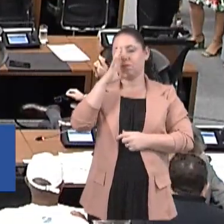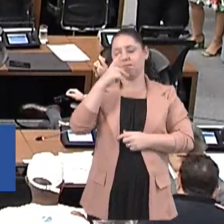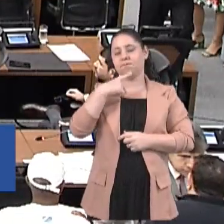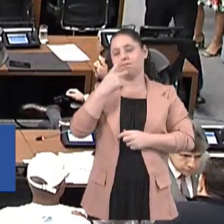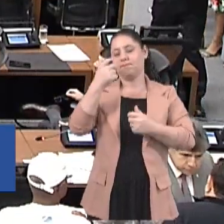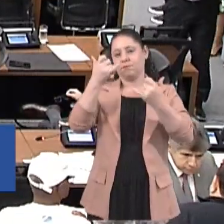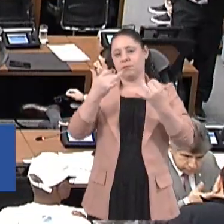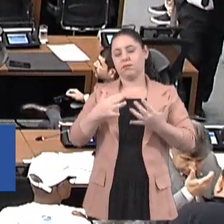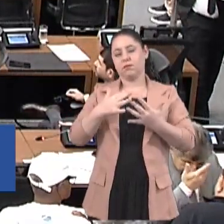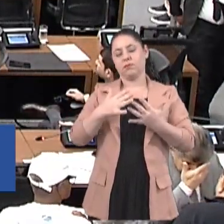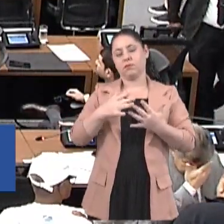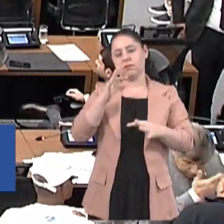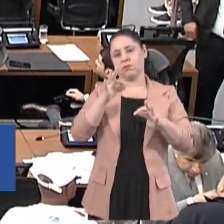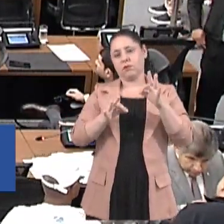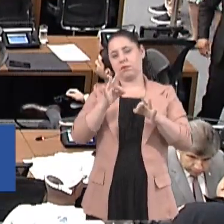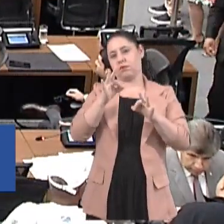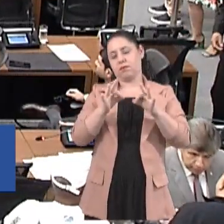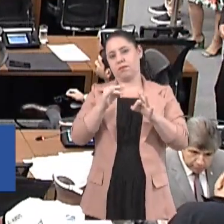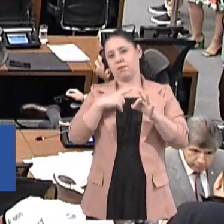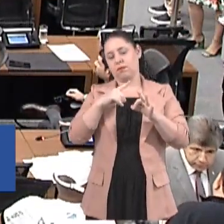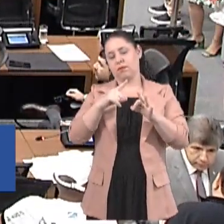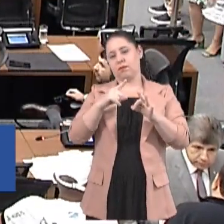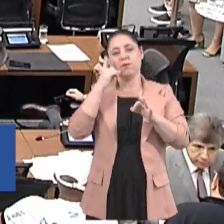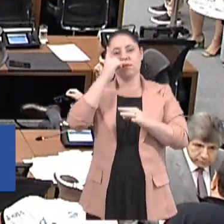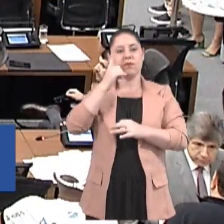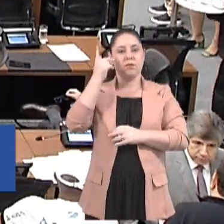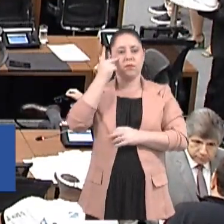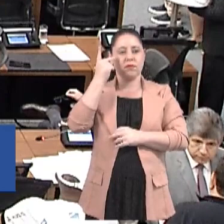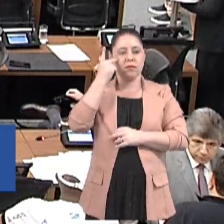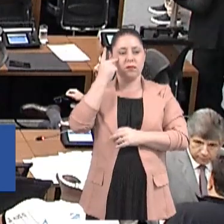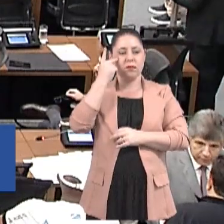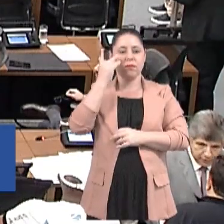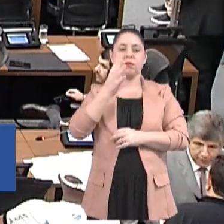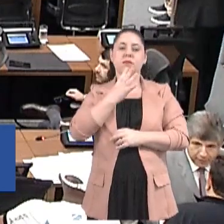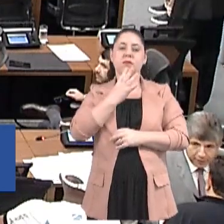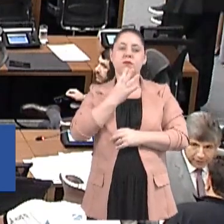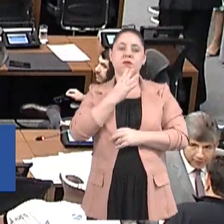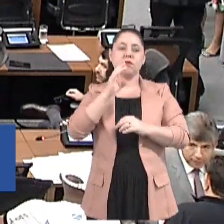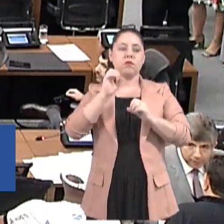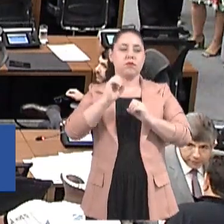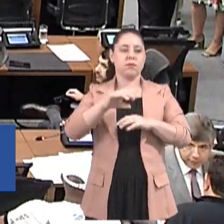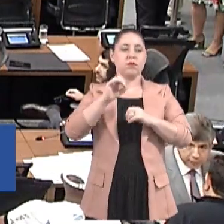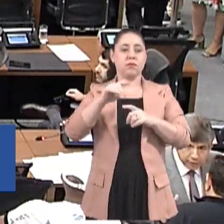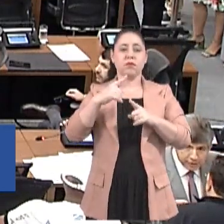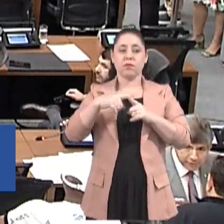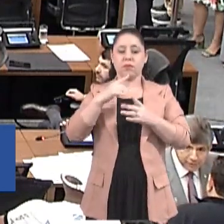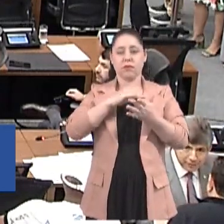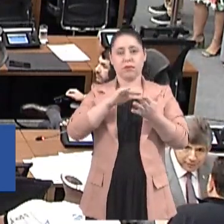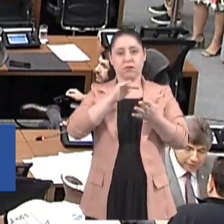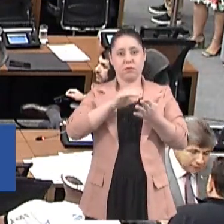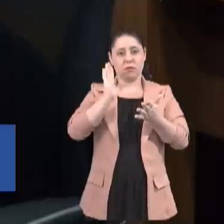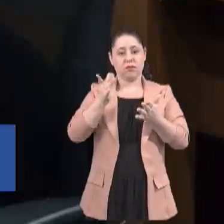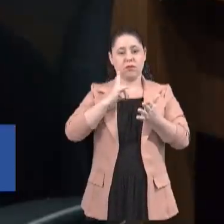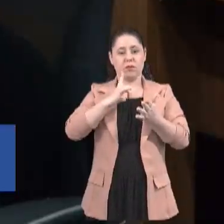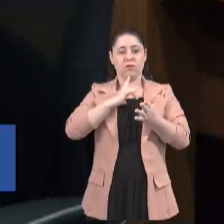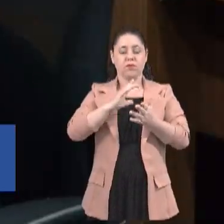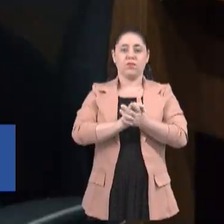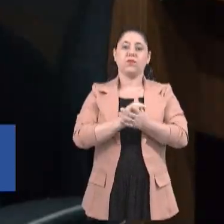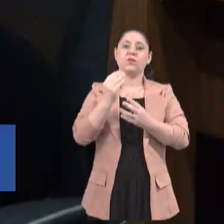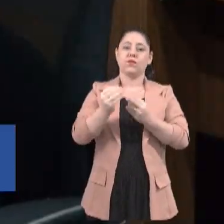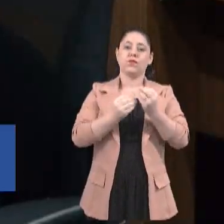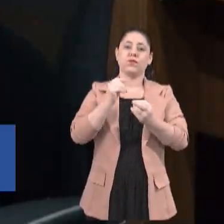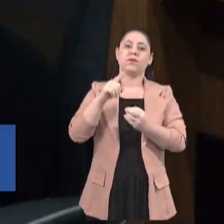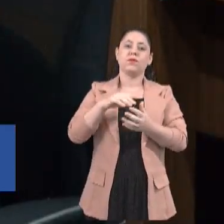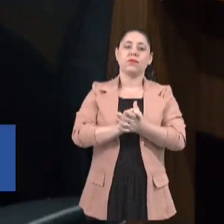a defesa justa do deputado Pedro Kemp, conhecedor da educação, porque ele foi secretário. E